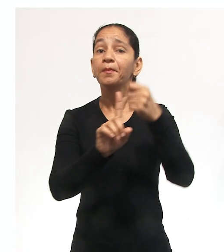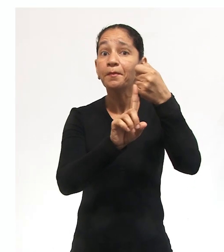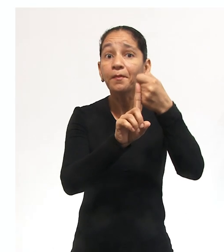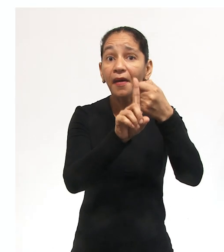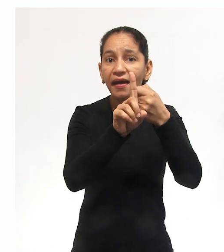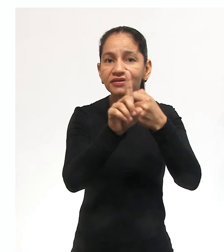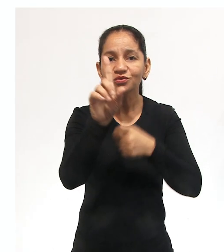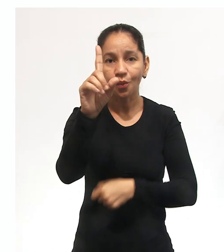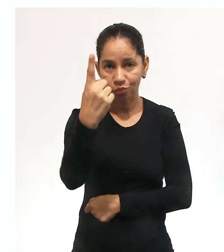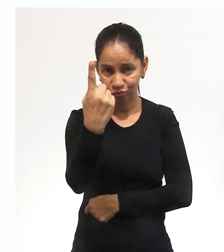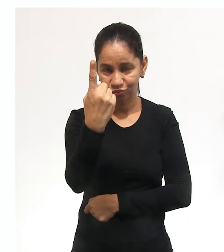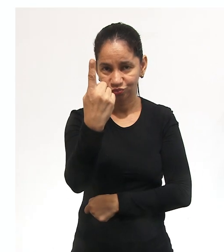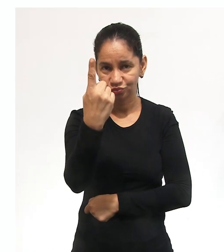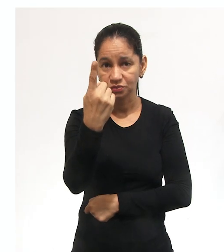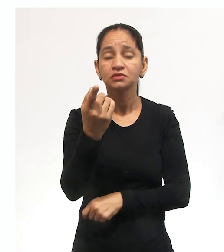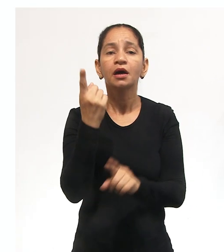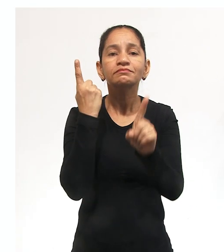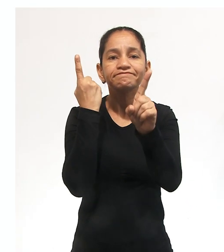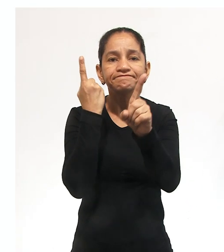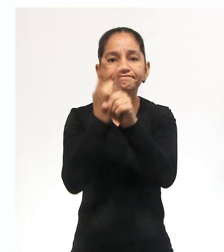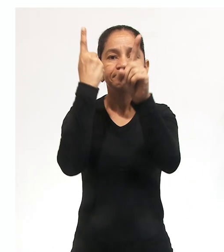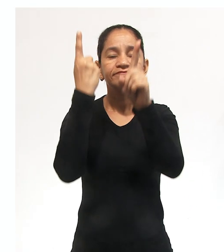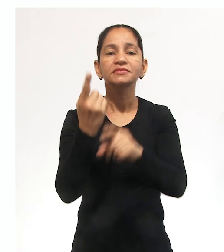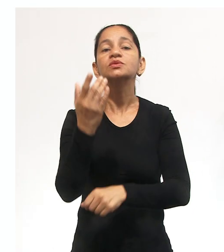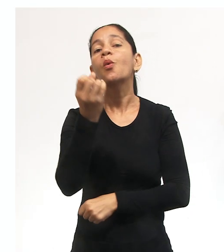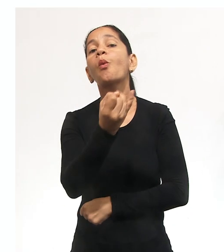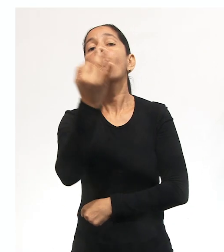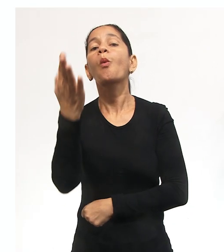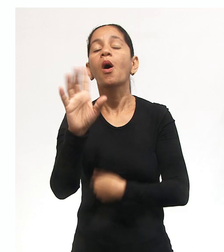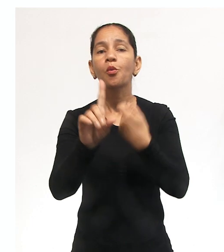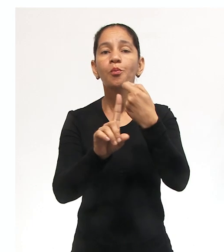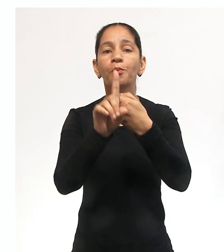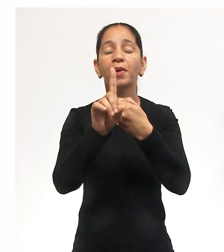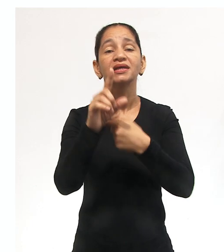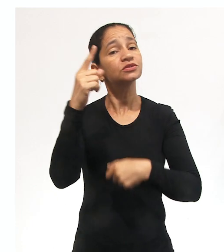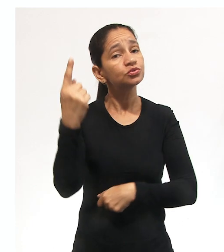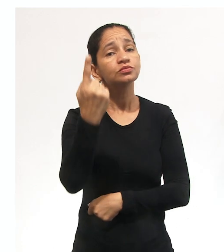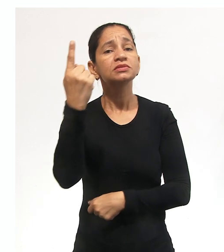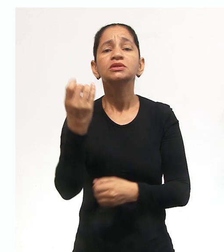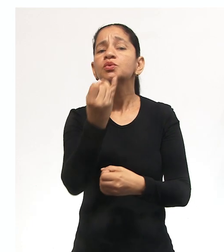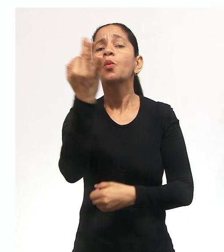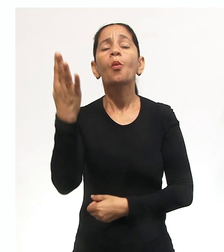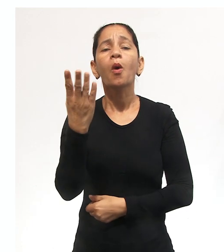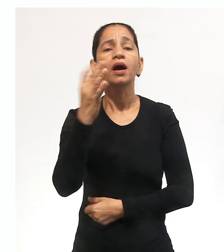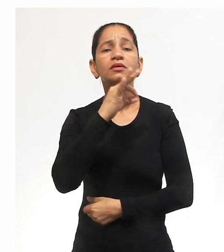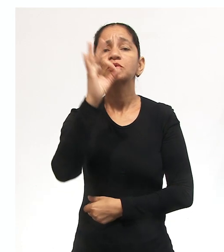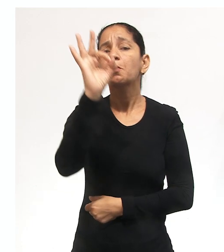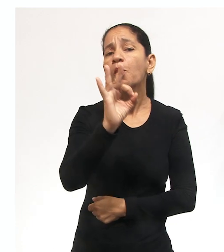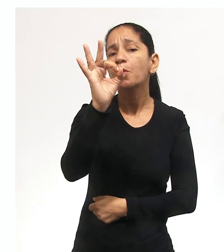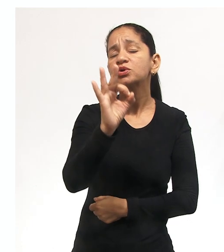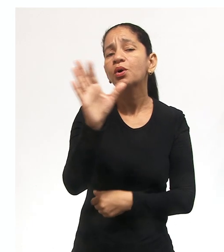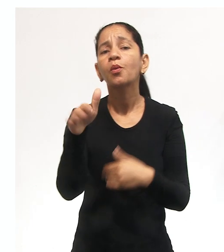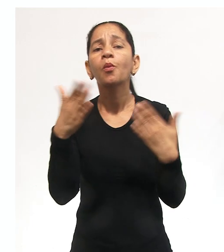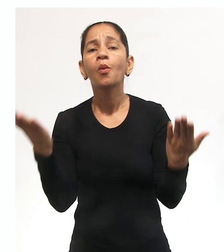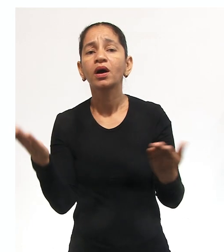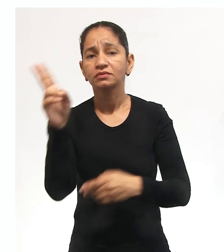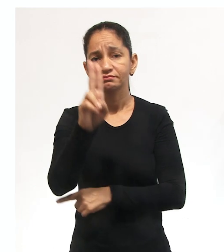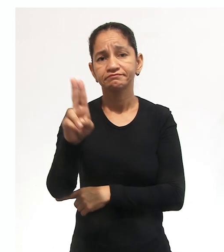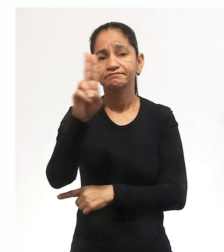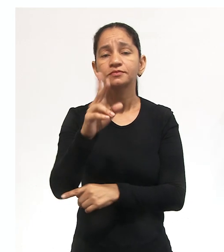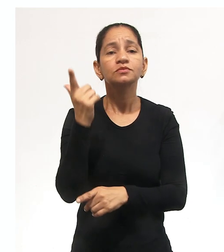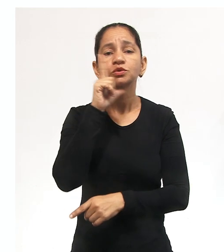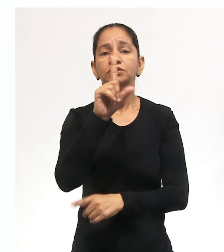mês, né? Um mês, eu quero descobrir a taxa ao mês, em um mês, quanto seria essa taxa em um mês, mas eu